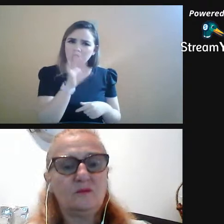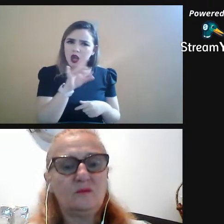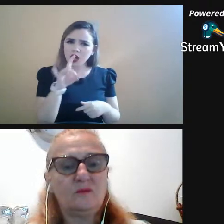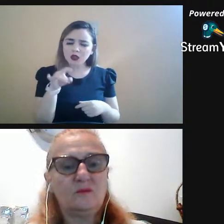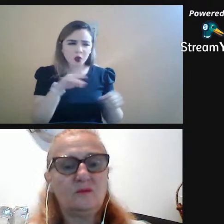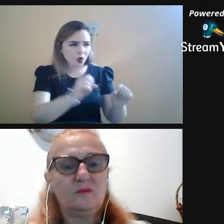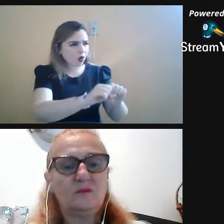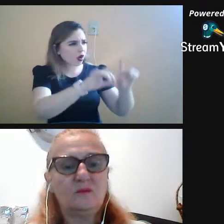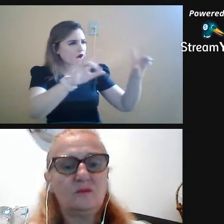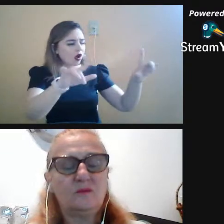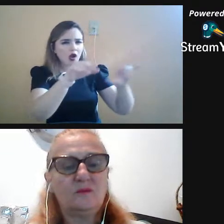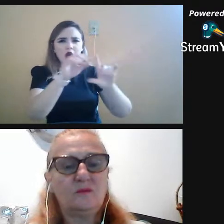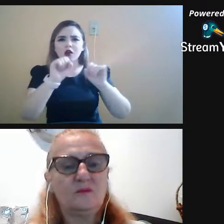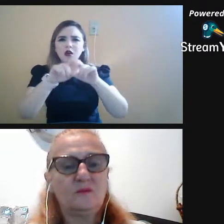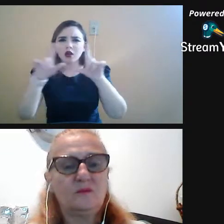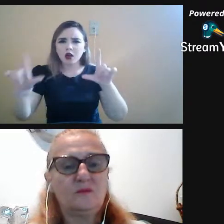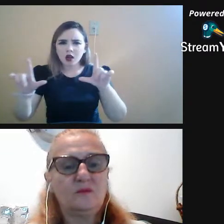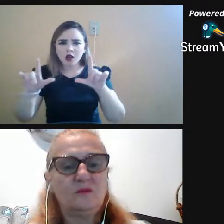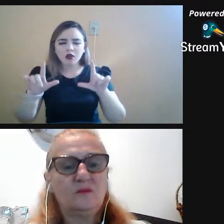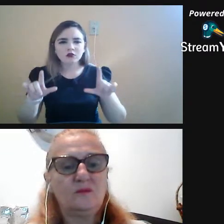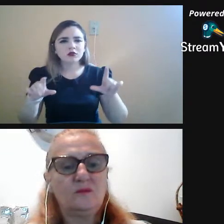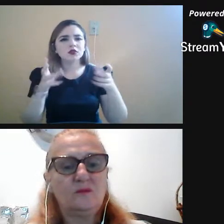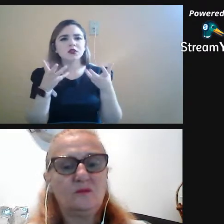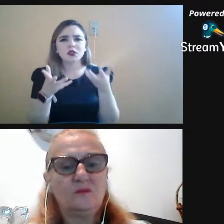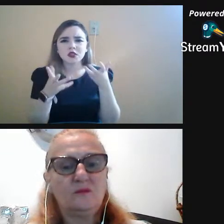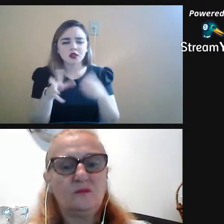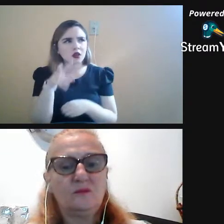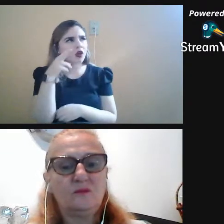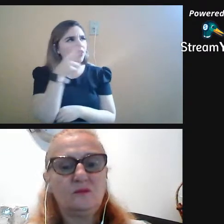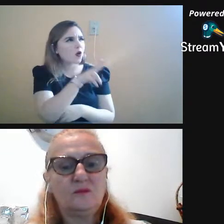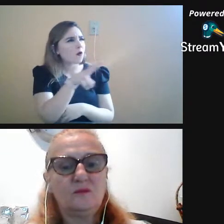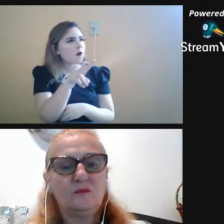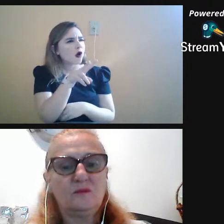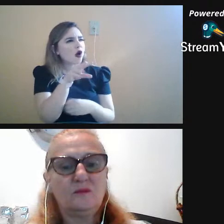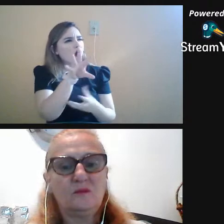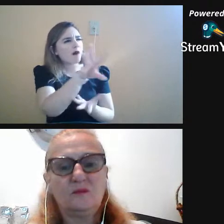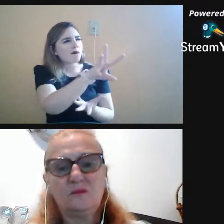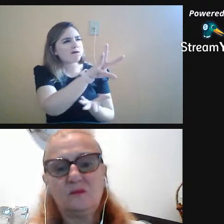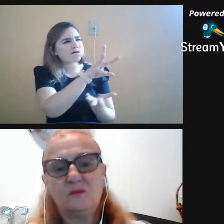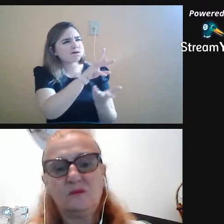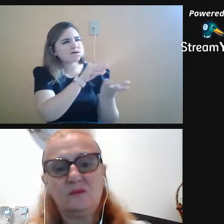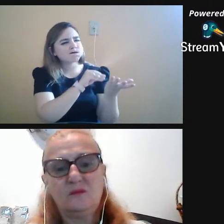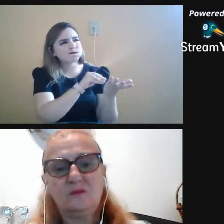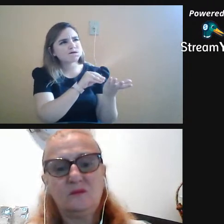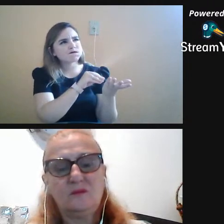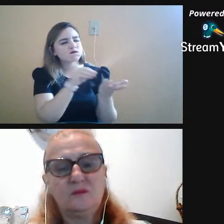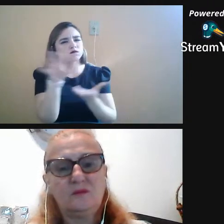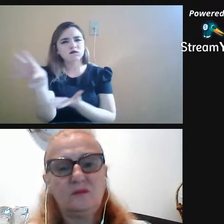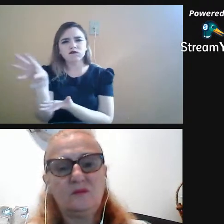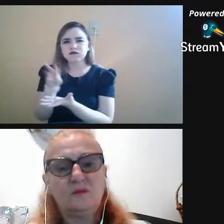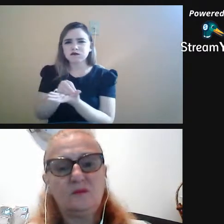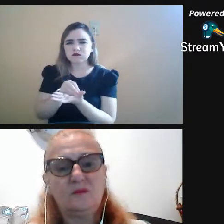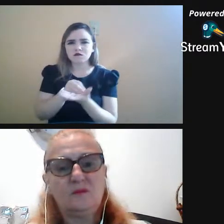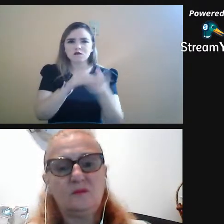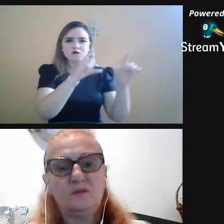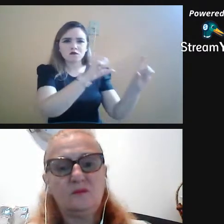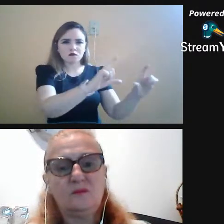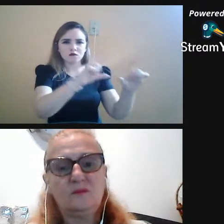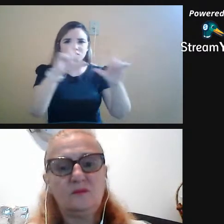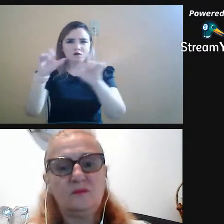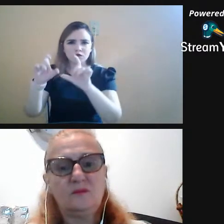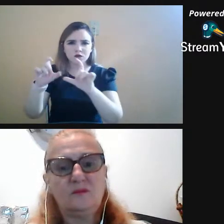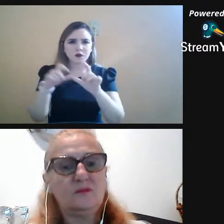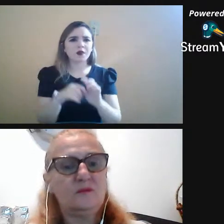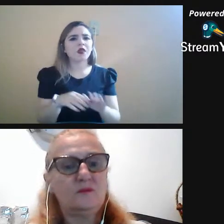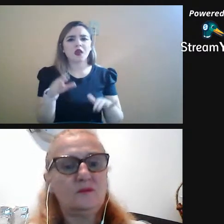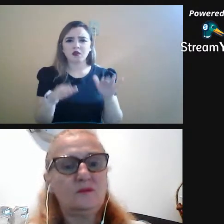né, que ele queria fazer releitura. Né? Geralmente ele usava como referência fotográfica, os próprios catadores